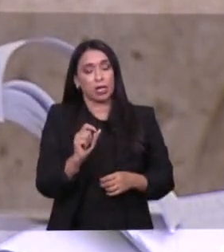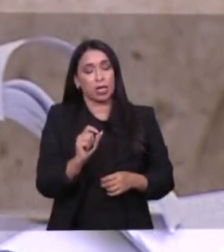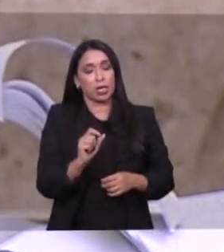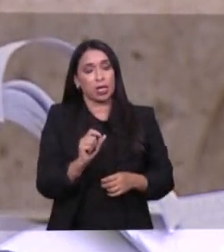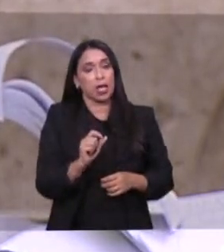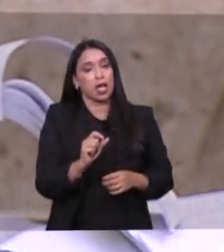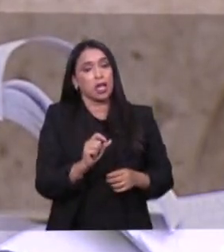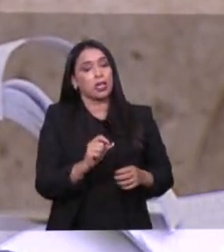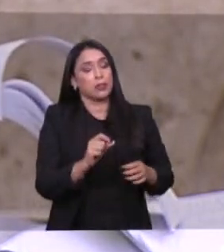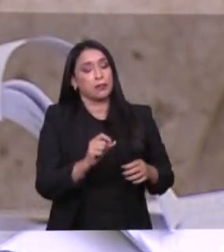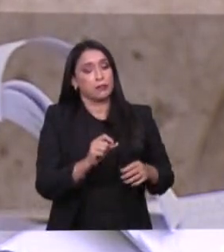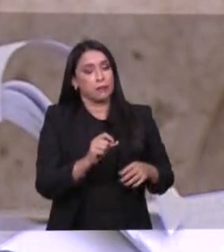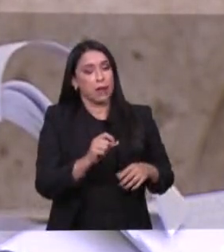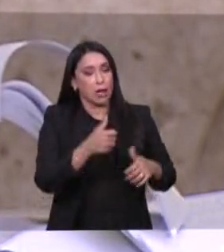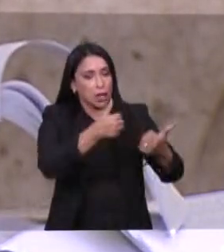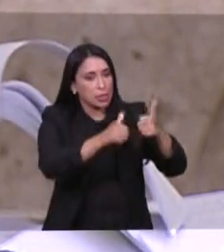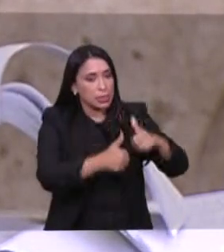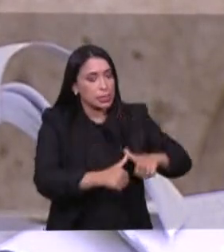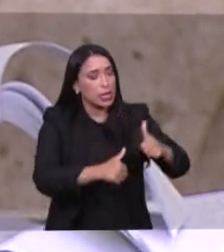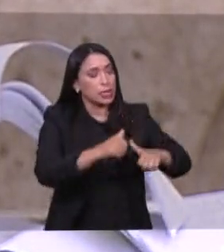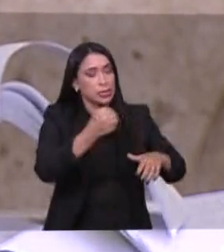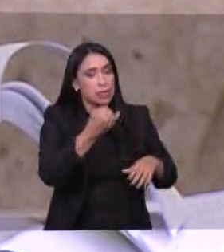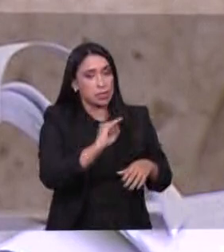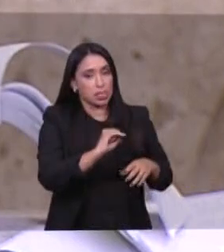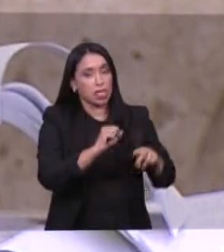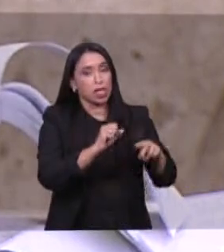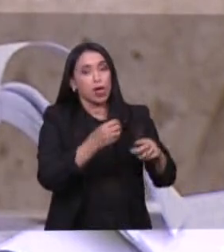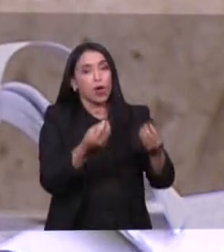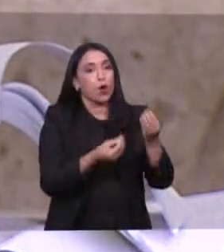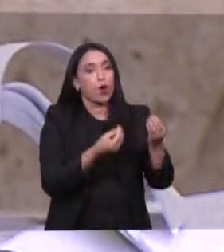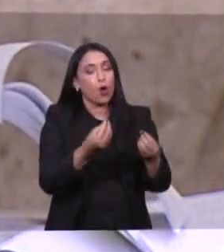das regras para o tratamento dos presos,